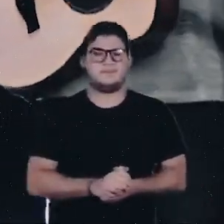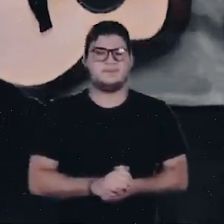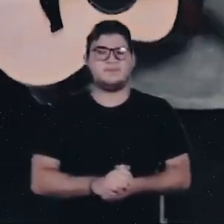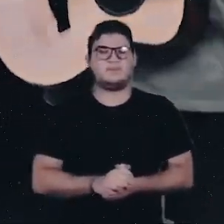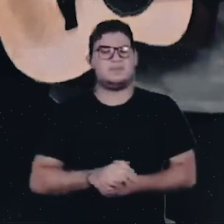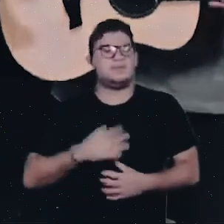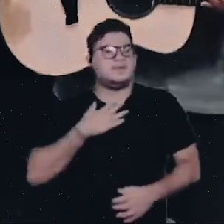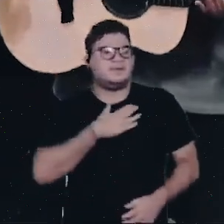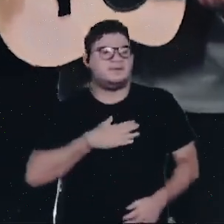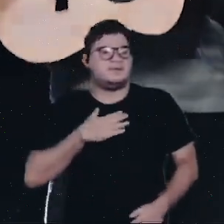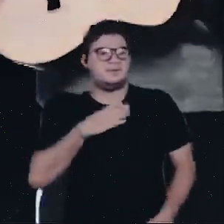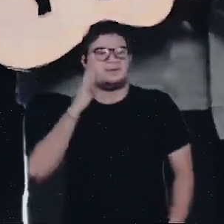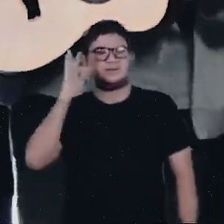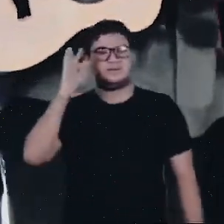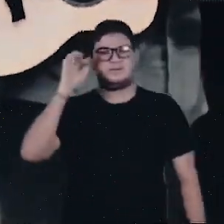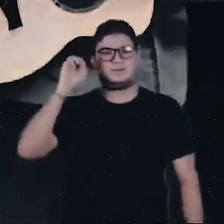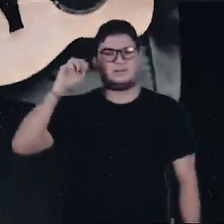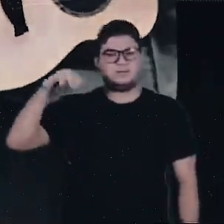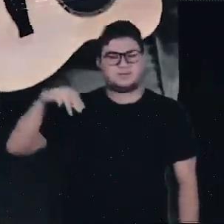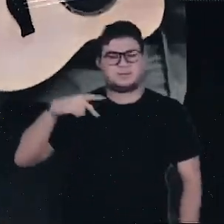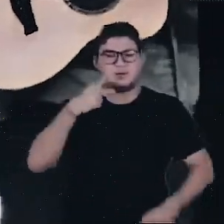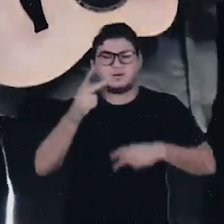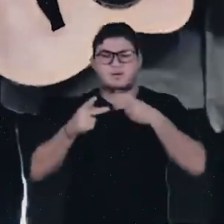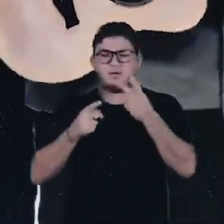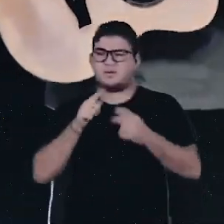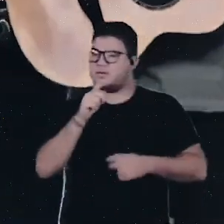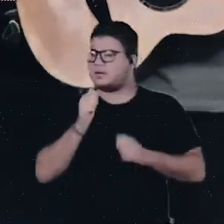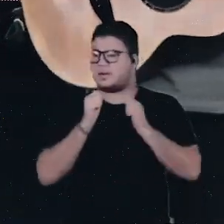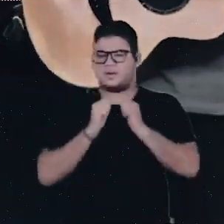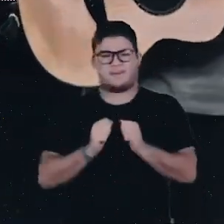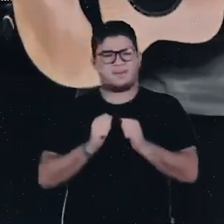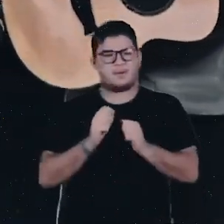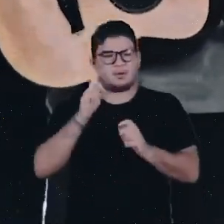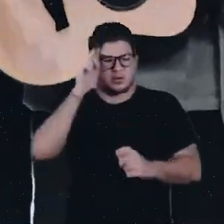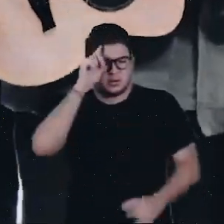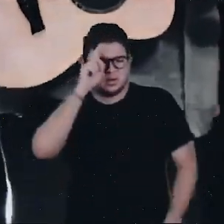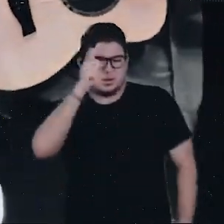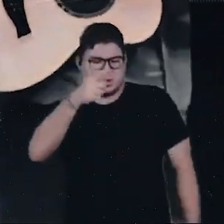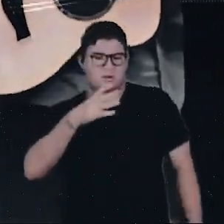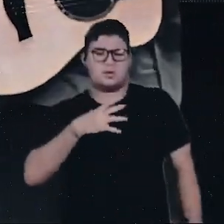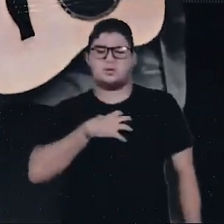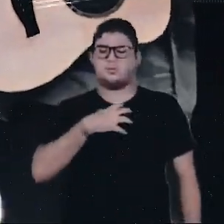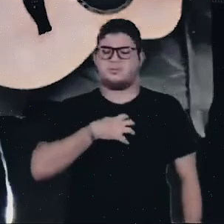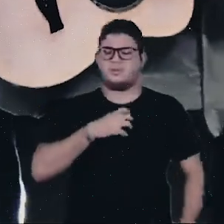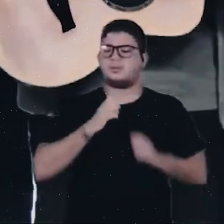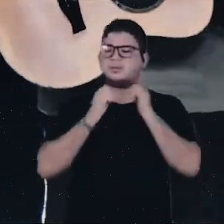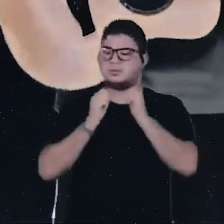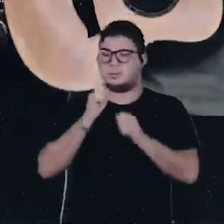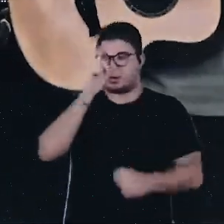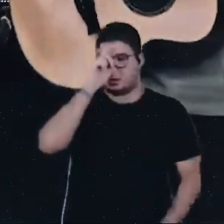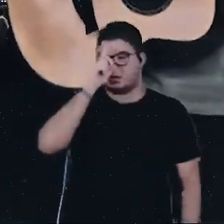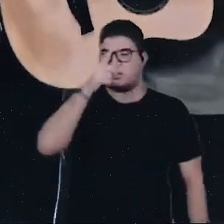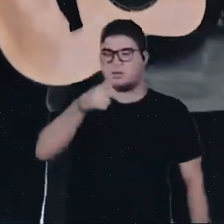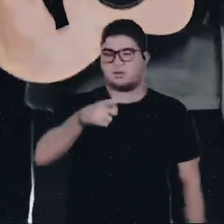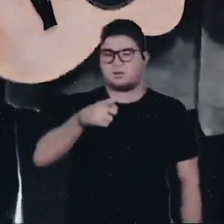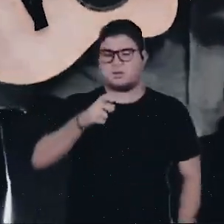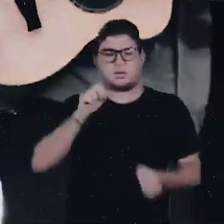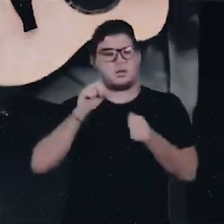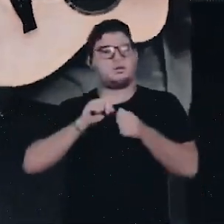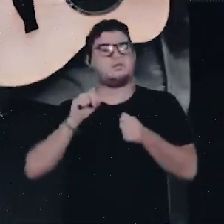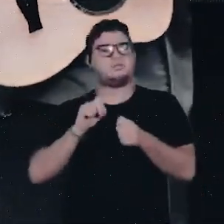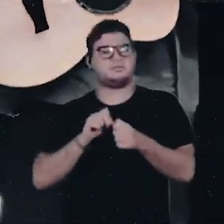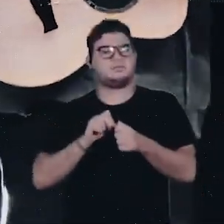Eu gosto do que o Tom Holliday diz, você não pode ordenar um sentimento, mas pode ordenar uma ação.